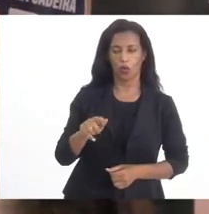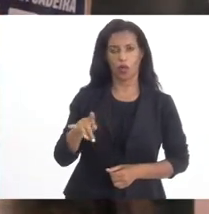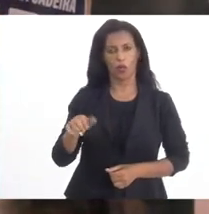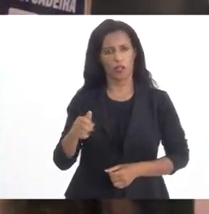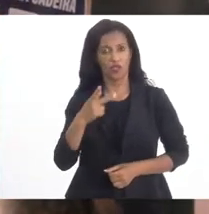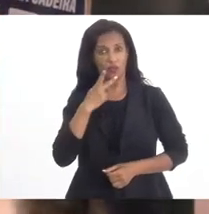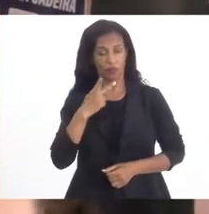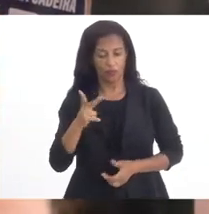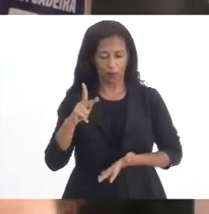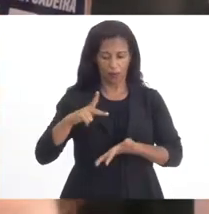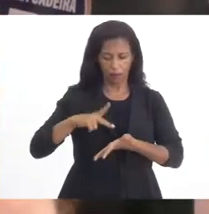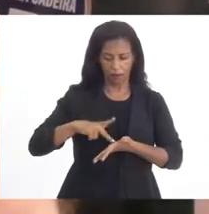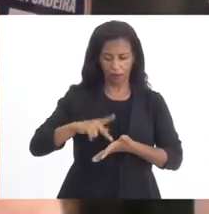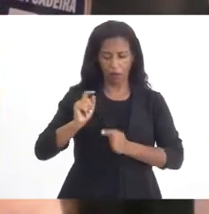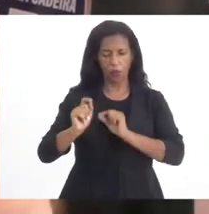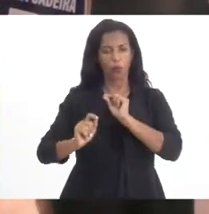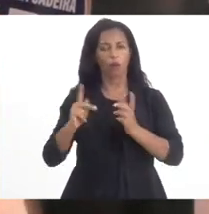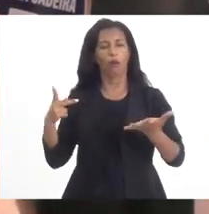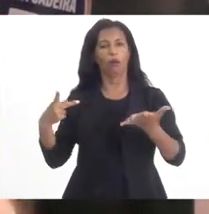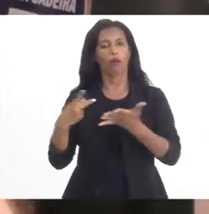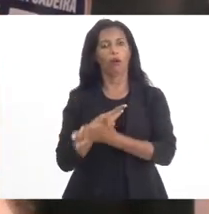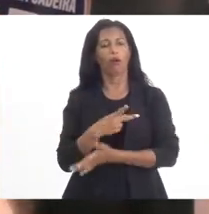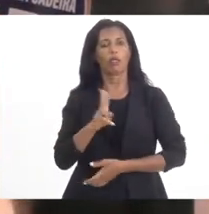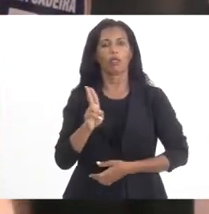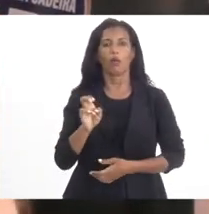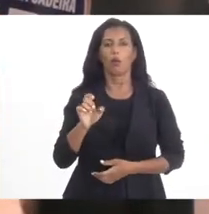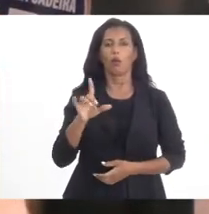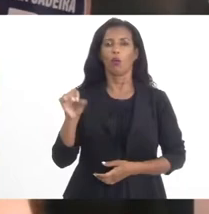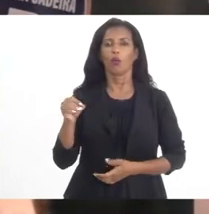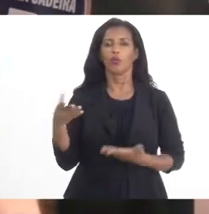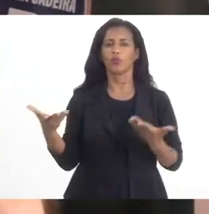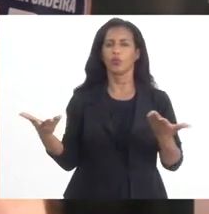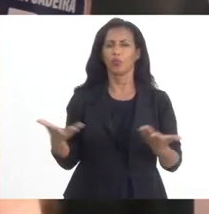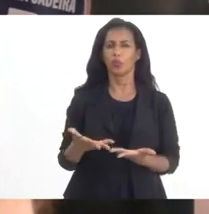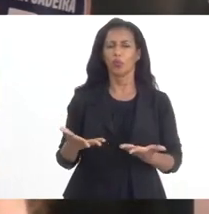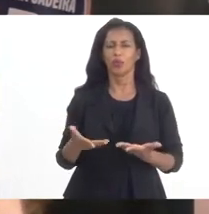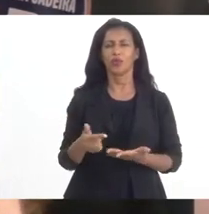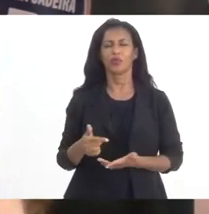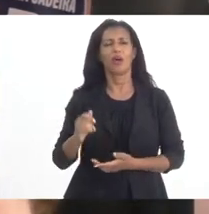falar, na verdade, o que ocorre na UESO hoje. Quais são as nossas